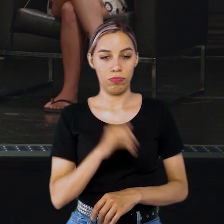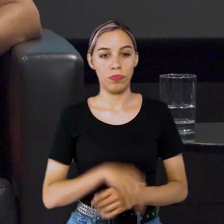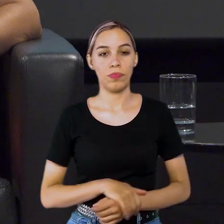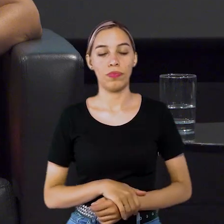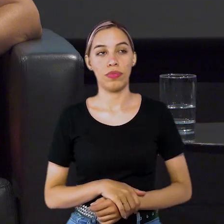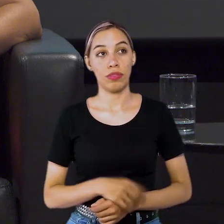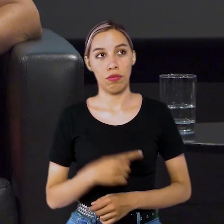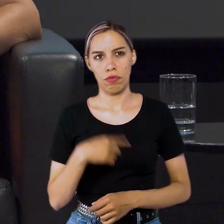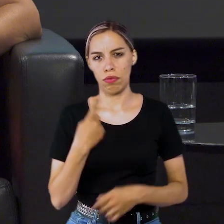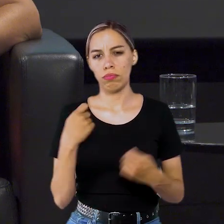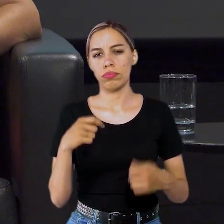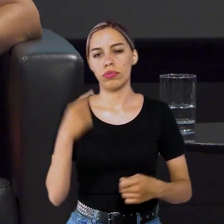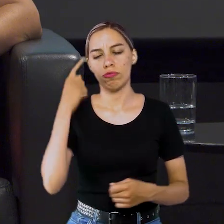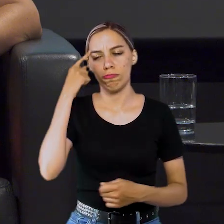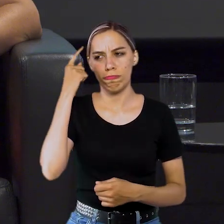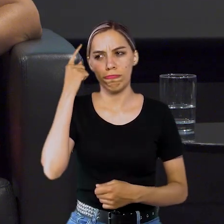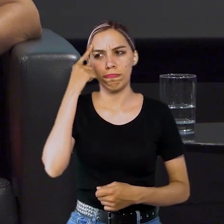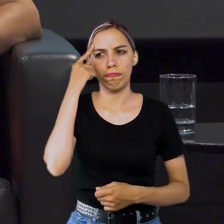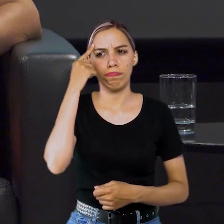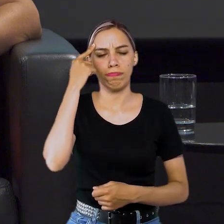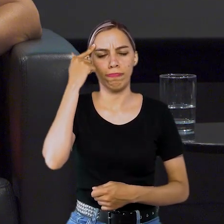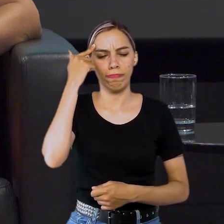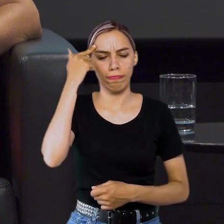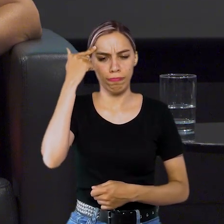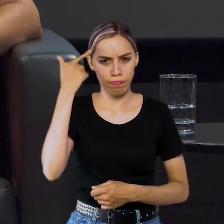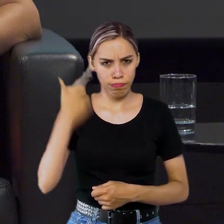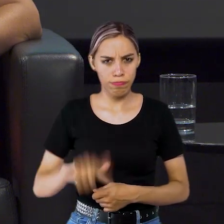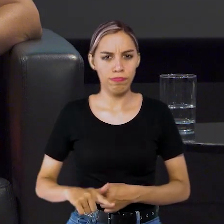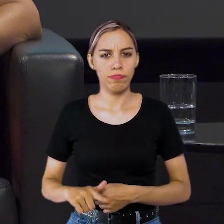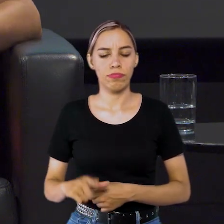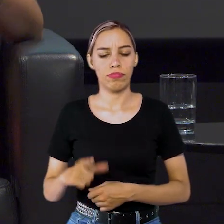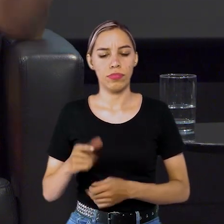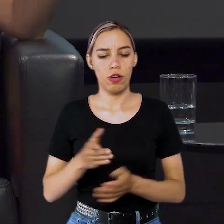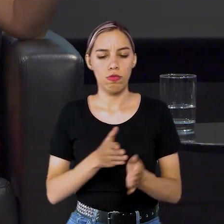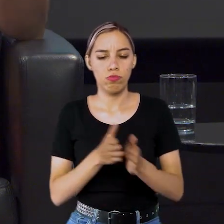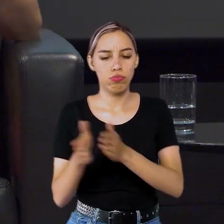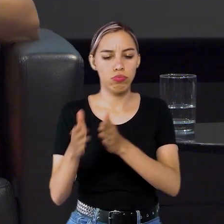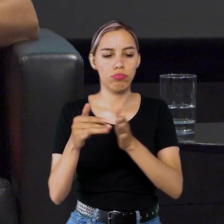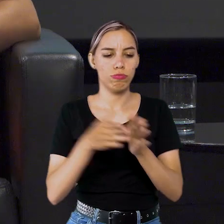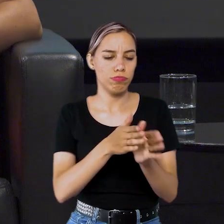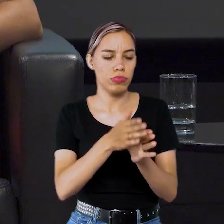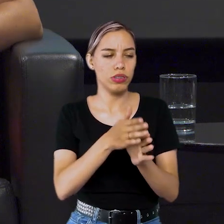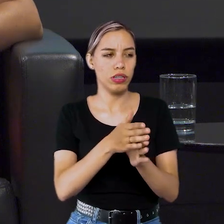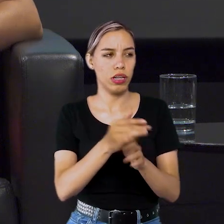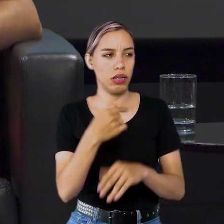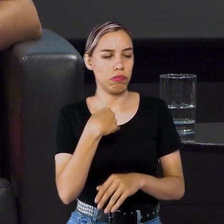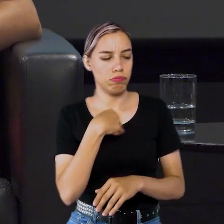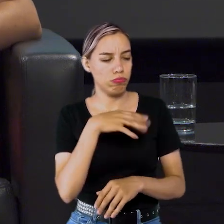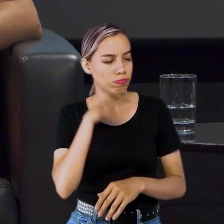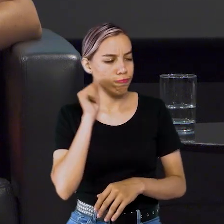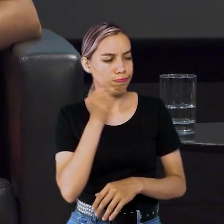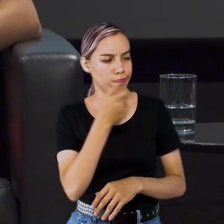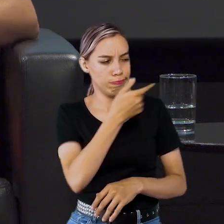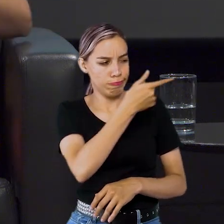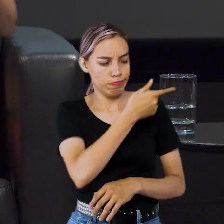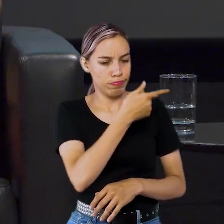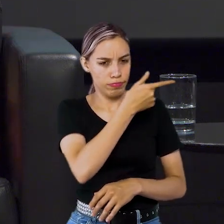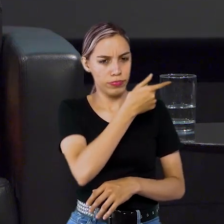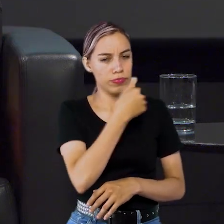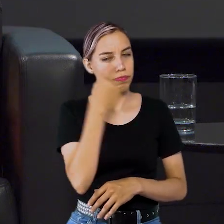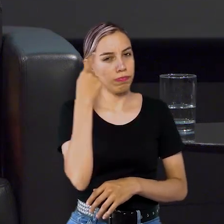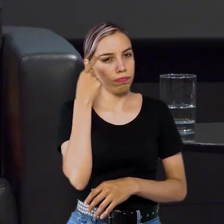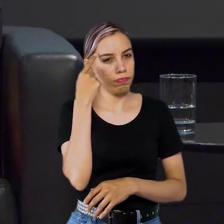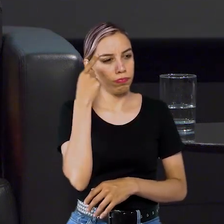precisa repensar mesmo muitos caminhos, né? Eu acho que, ouvindo a Chay, ouvindo o Timóteo, até uma certa forma